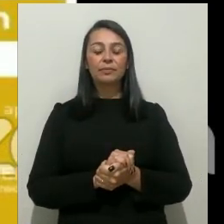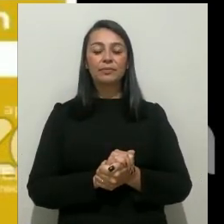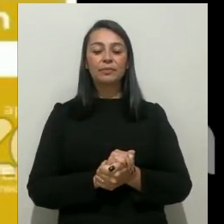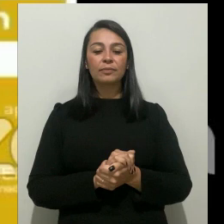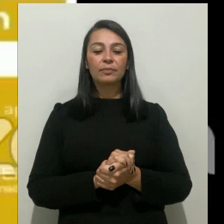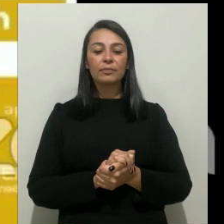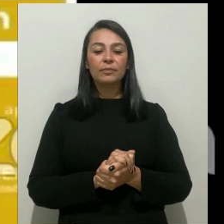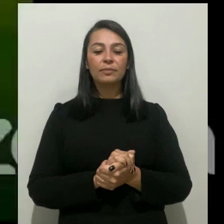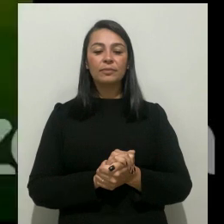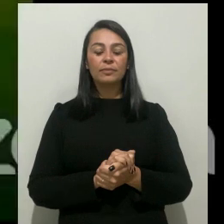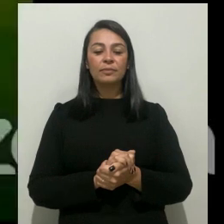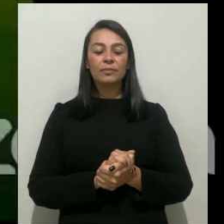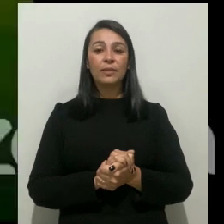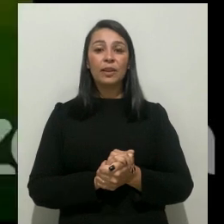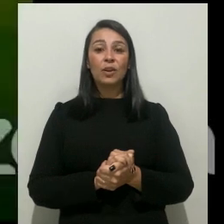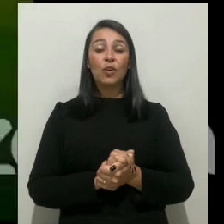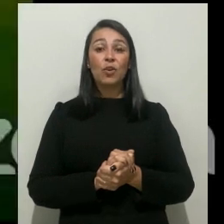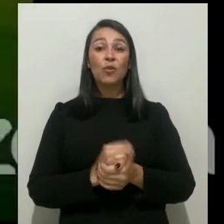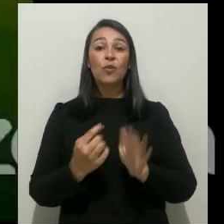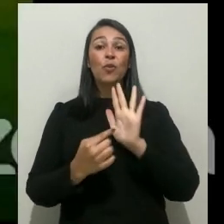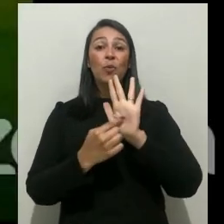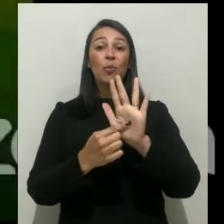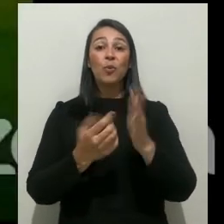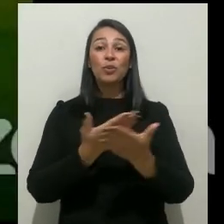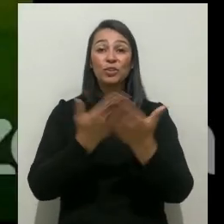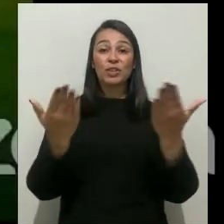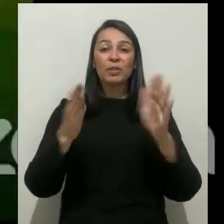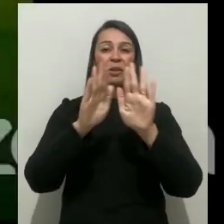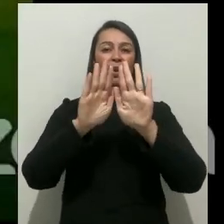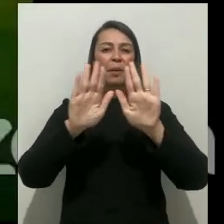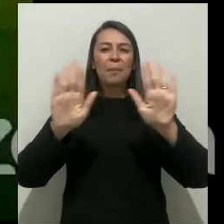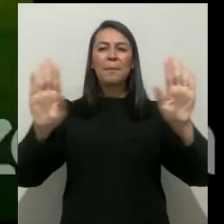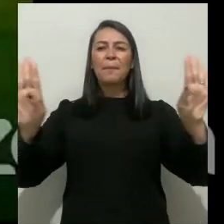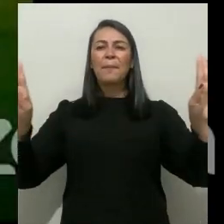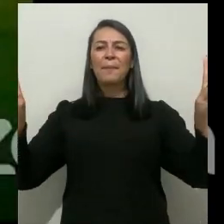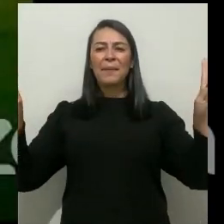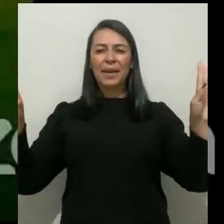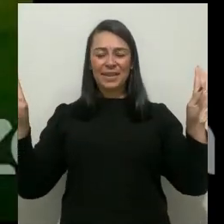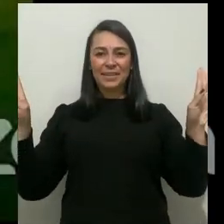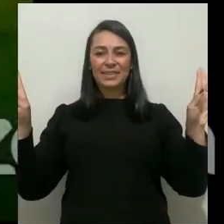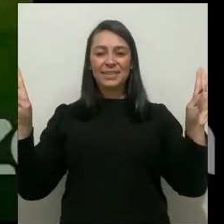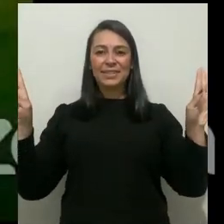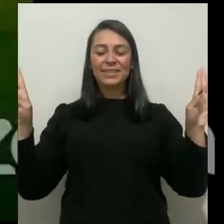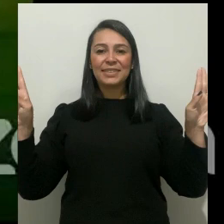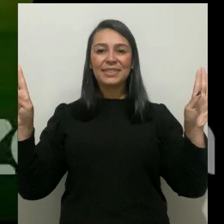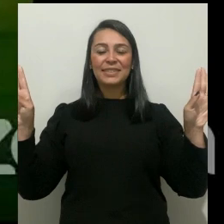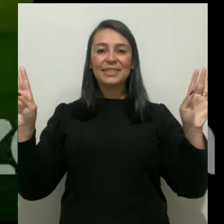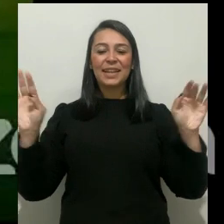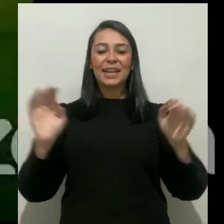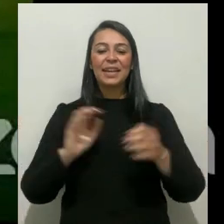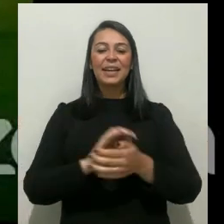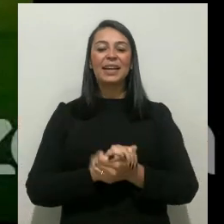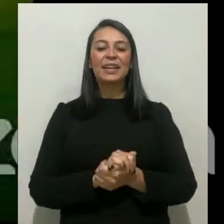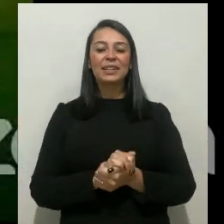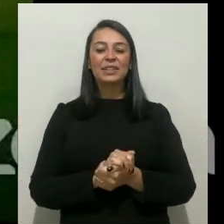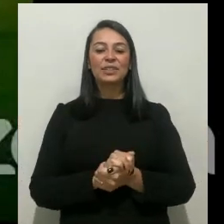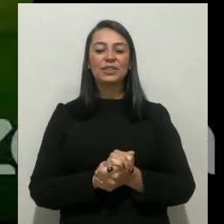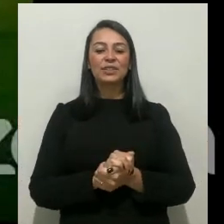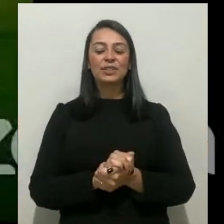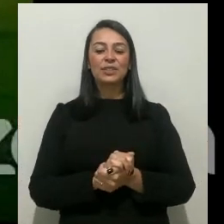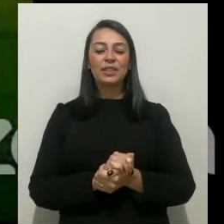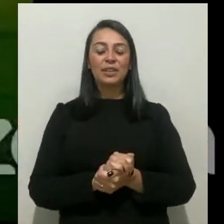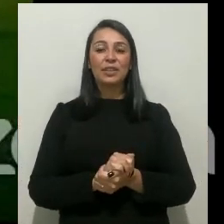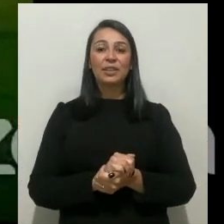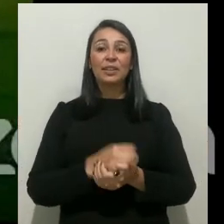Aí eu queria compartilhar com vocês o próximo slide, porque essa é a paisagem da minha vida. Essa é a